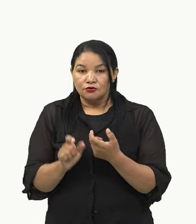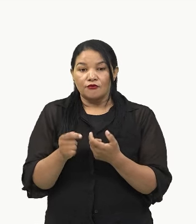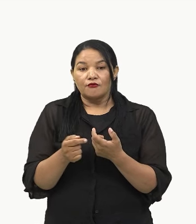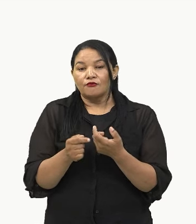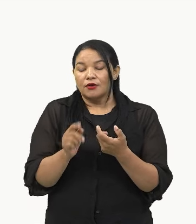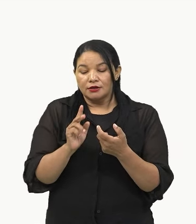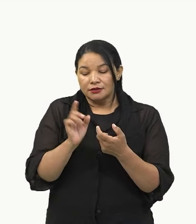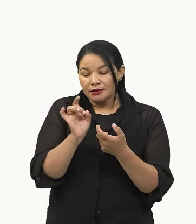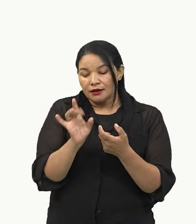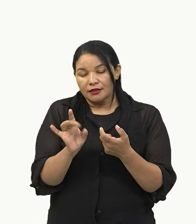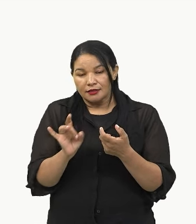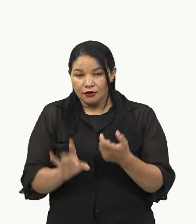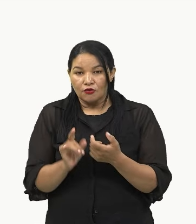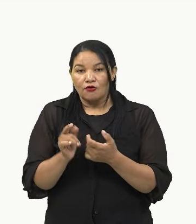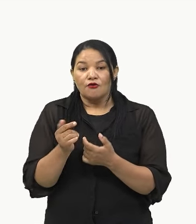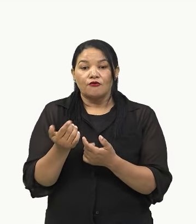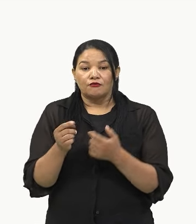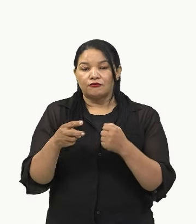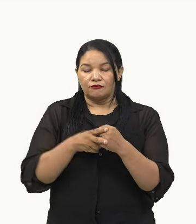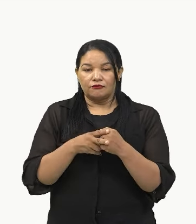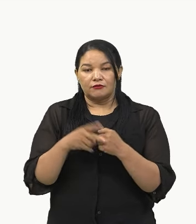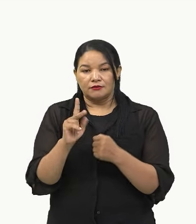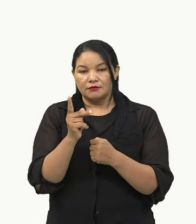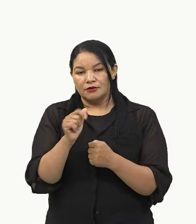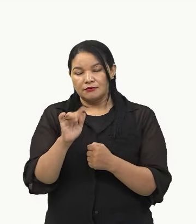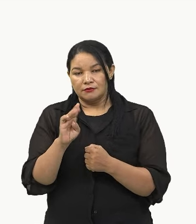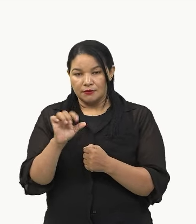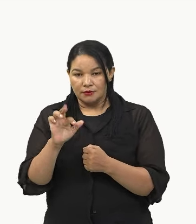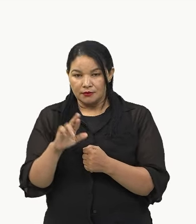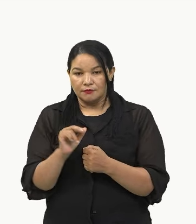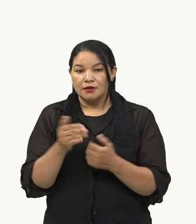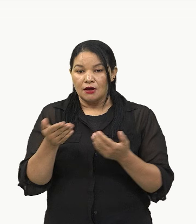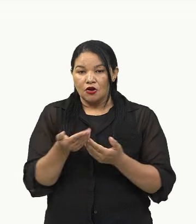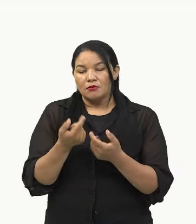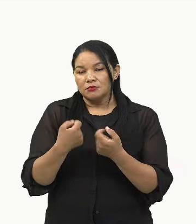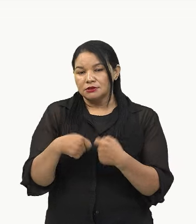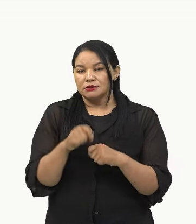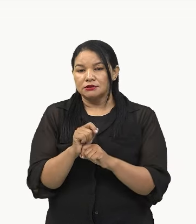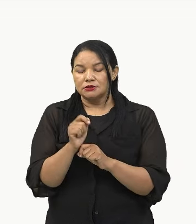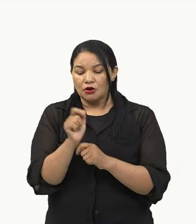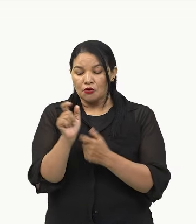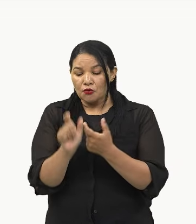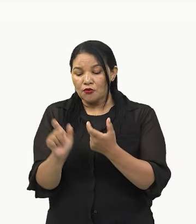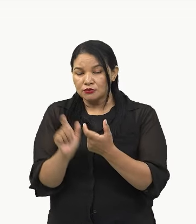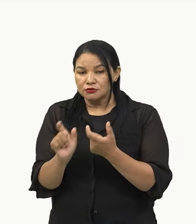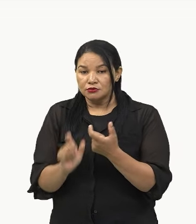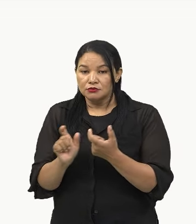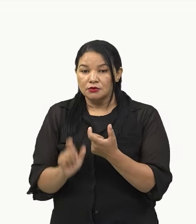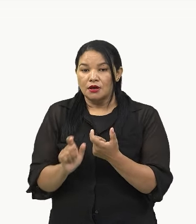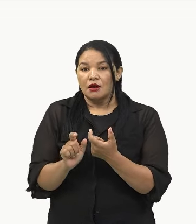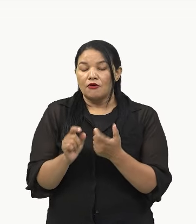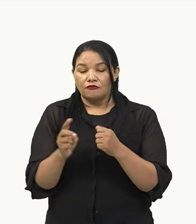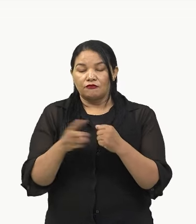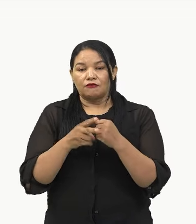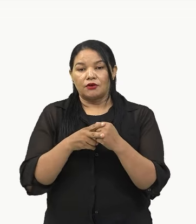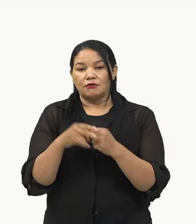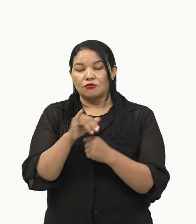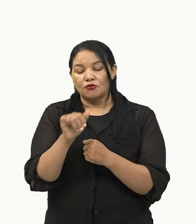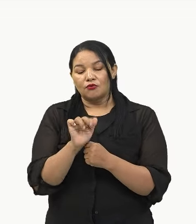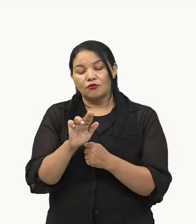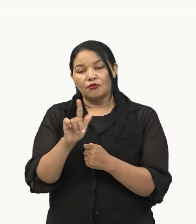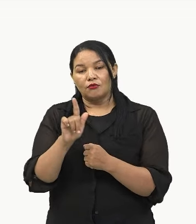verbo auxiliar, verbo haber. E aí eu preciso conjugar o verbo rugar, um